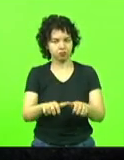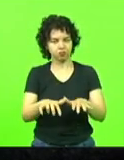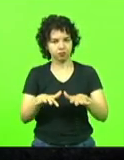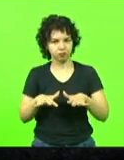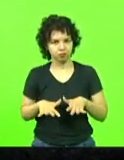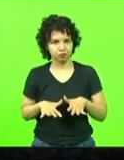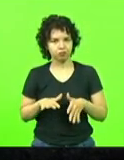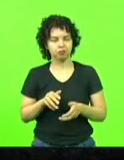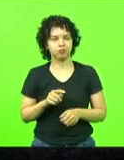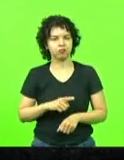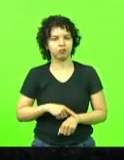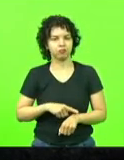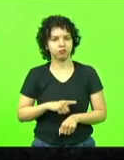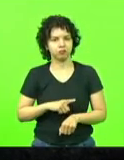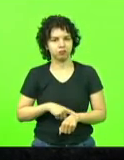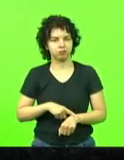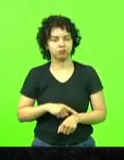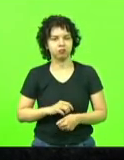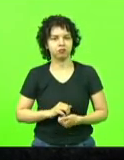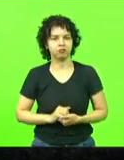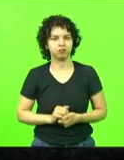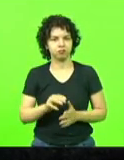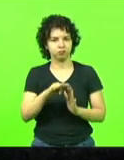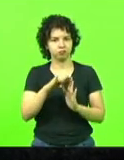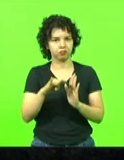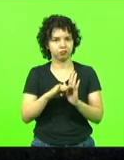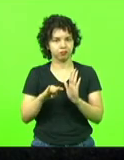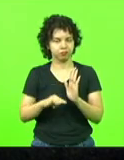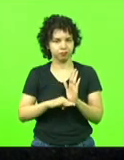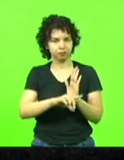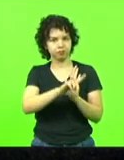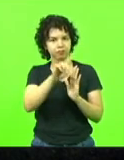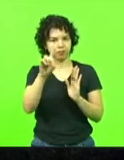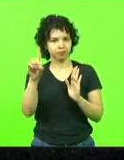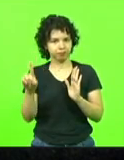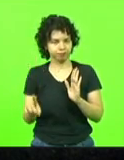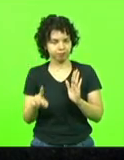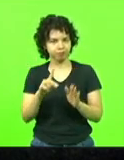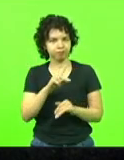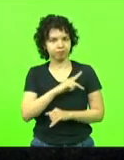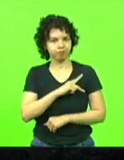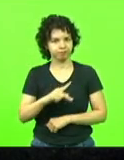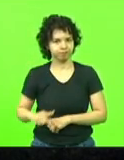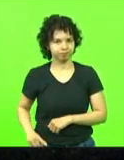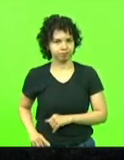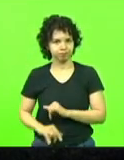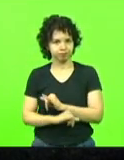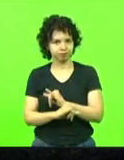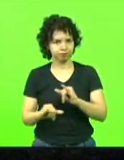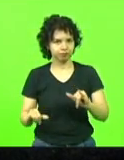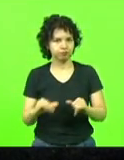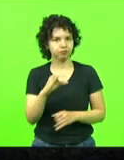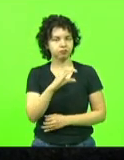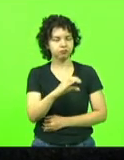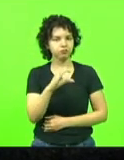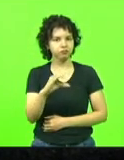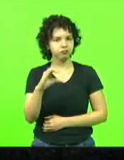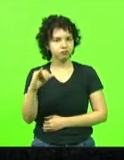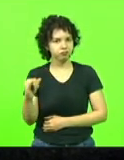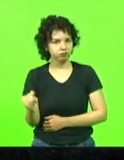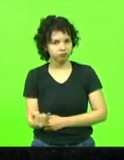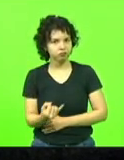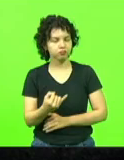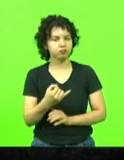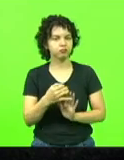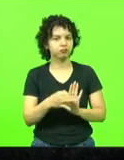adentrou no próximo horário. Ordem do dia. O senhor presidente comunicou que a Comissão de Constituição e Justiça apresentou